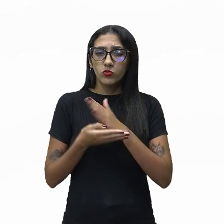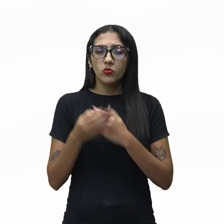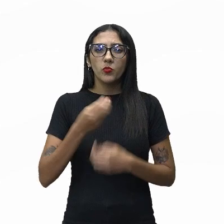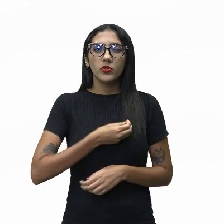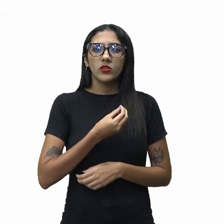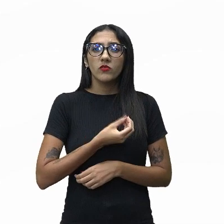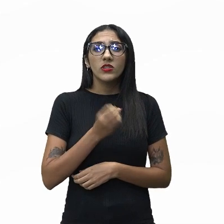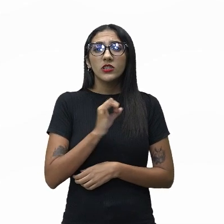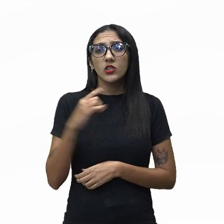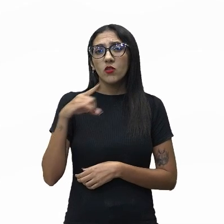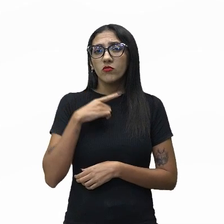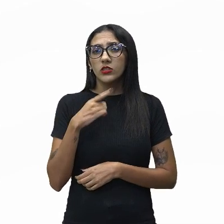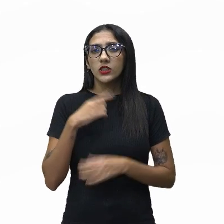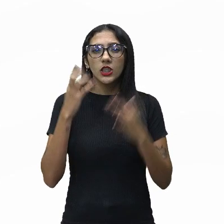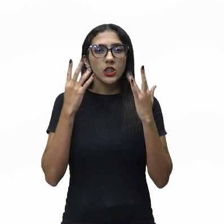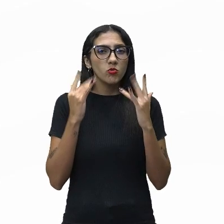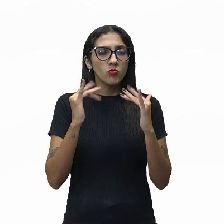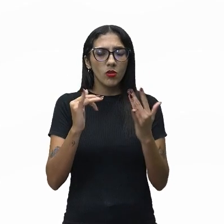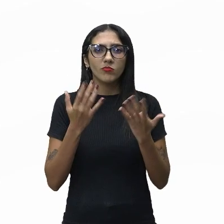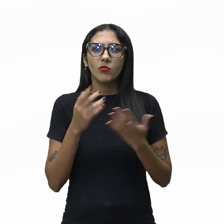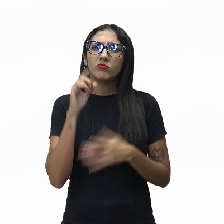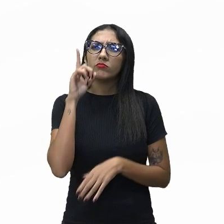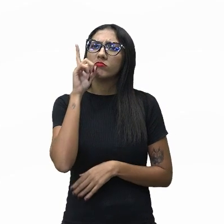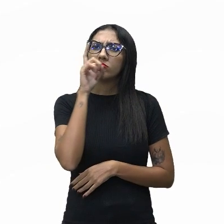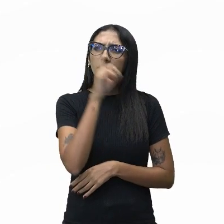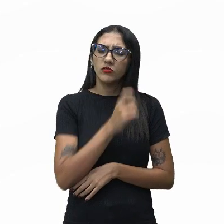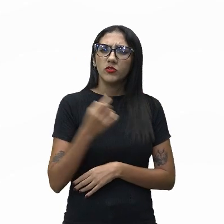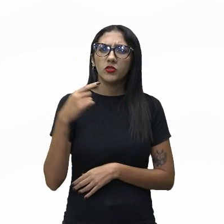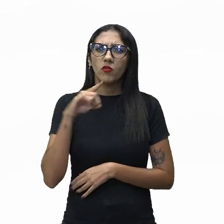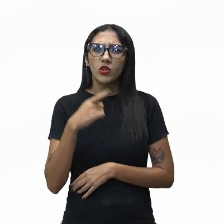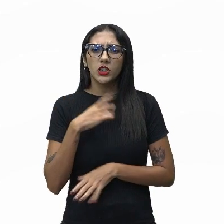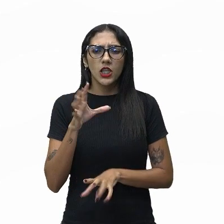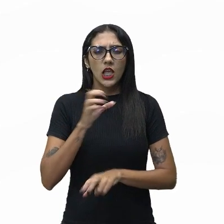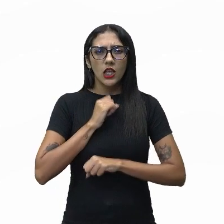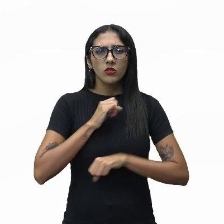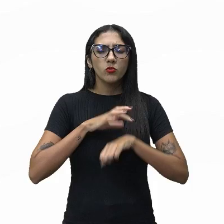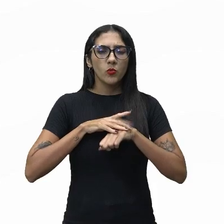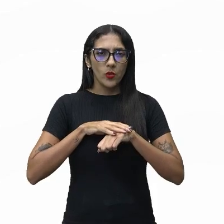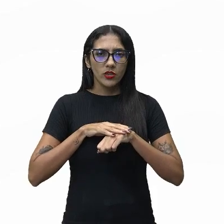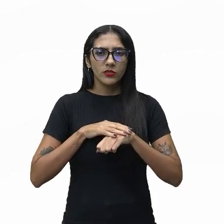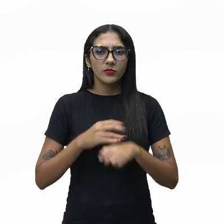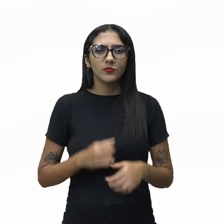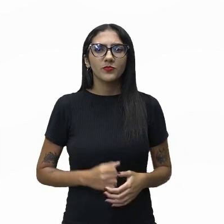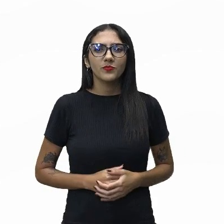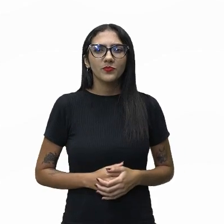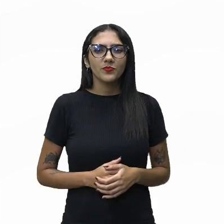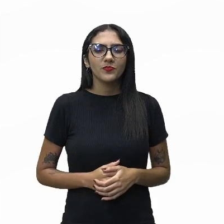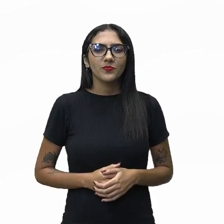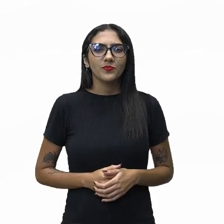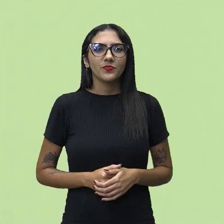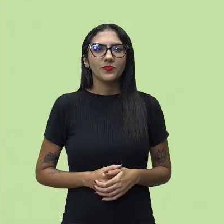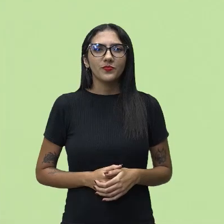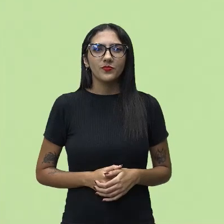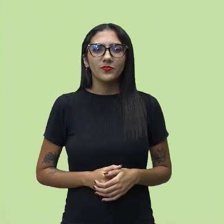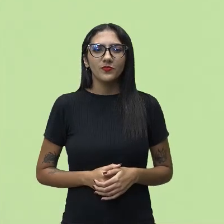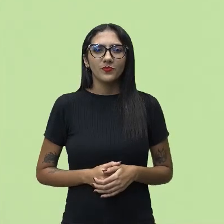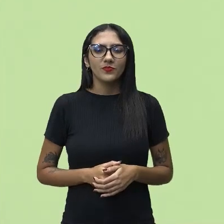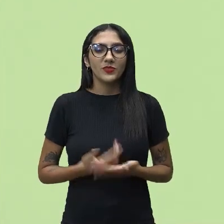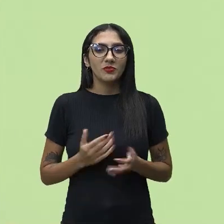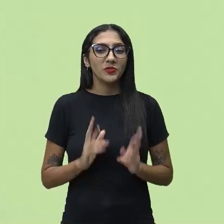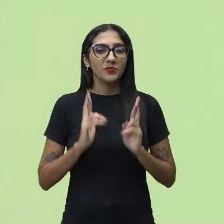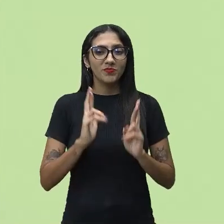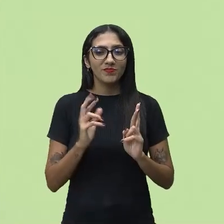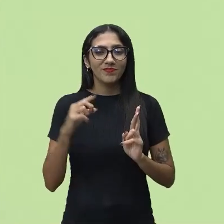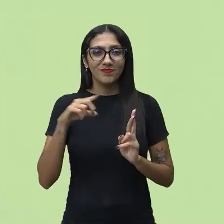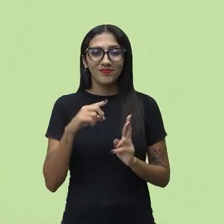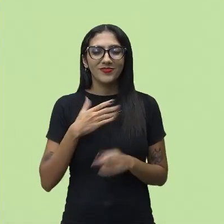hábitos de vida saudáveis, dificilmente você vai desenvolver doenças como essas, né? Bom, eu espero aí que você tenha curtido a nossa aula,